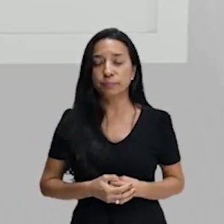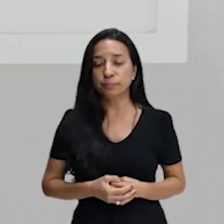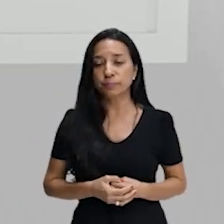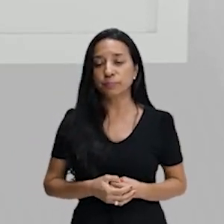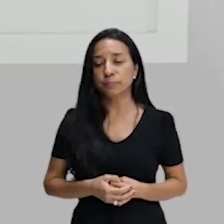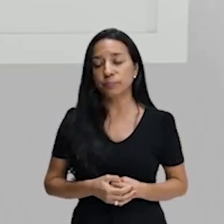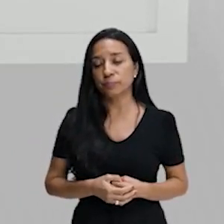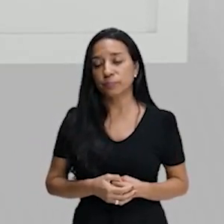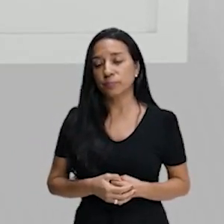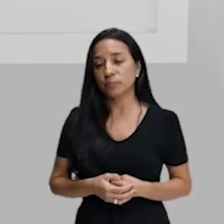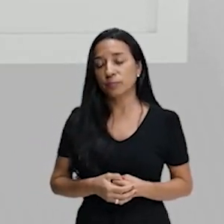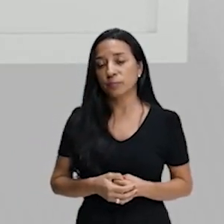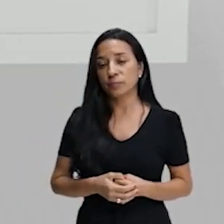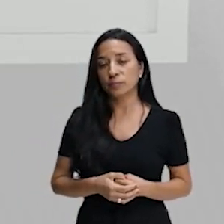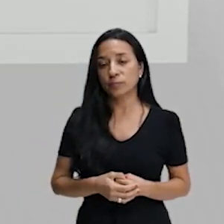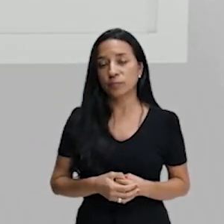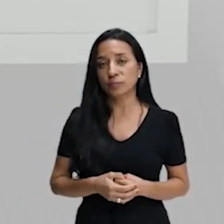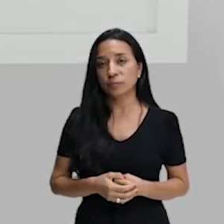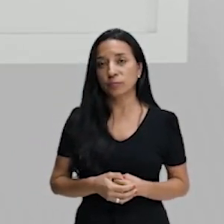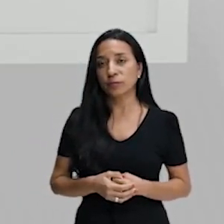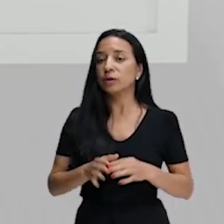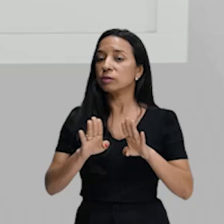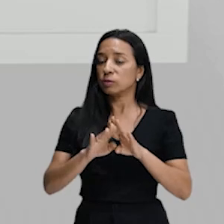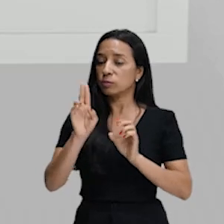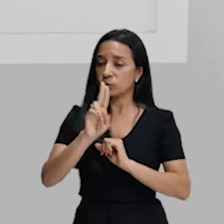nós podemos também fazer as nossas